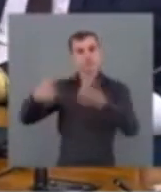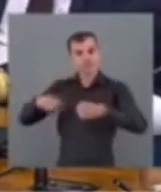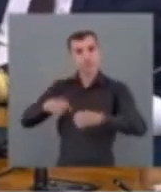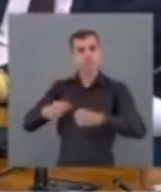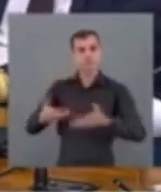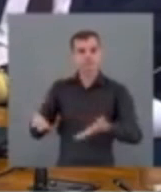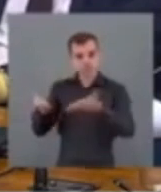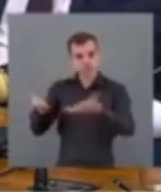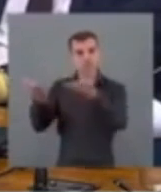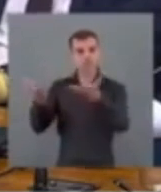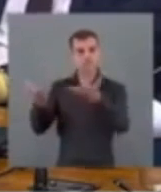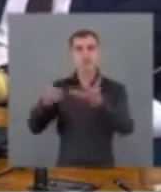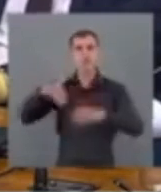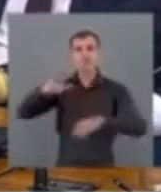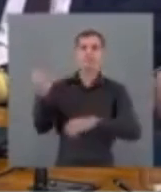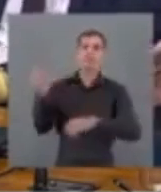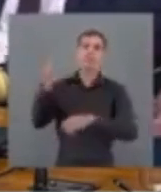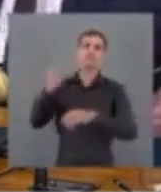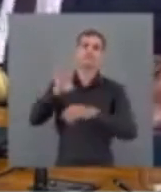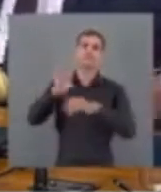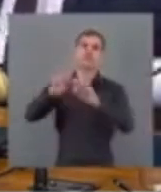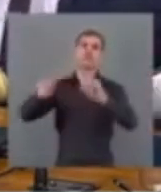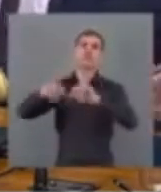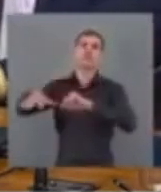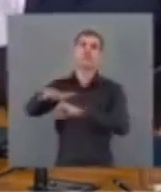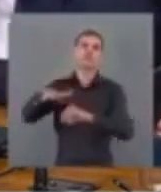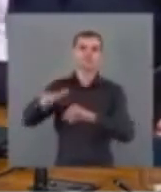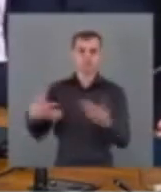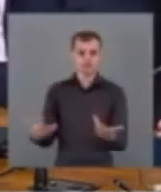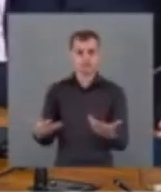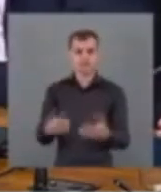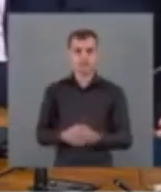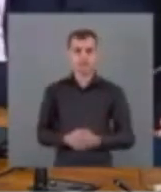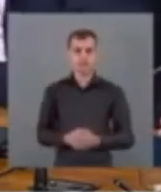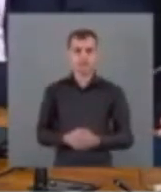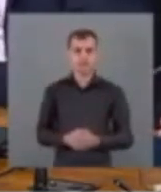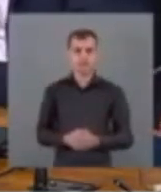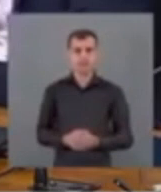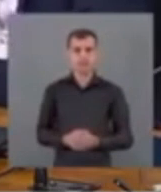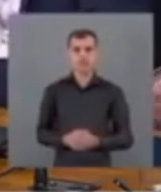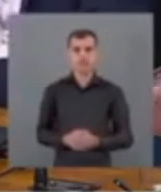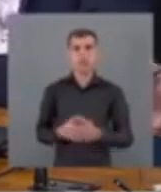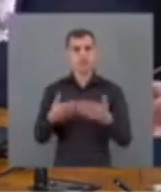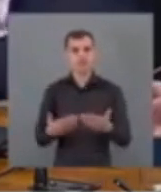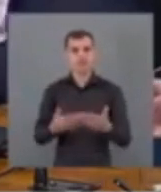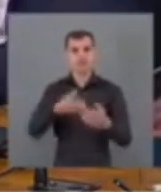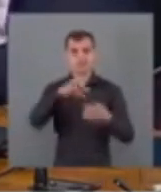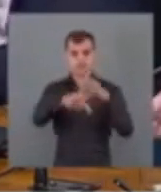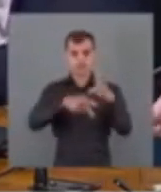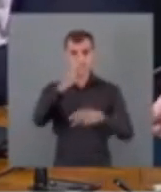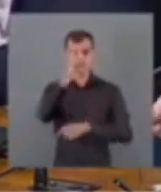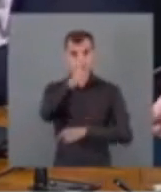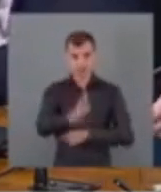constitucional, um projeto de lei que é inconstitucional, é ilegal, como afronta a decisão do STF,